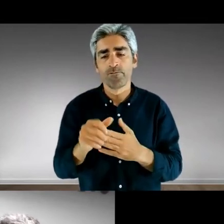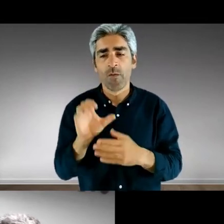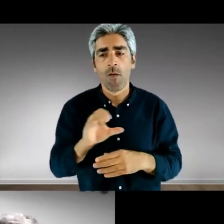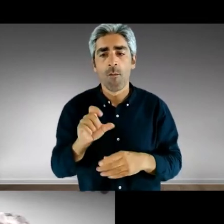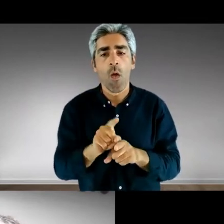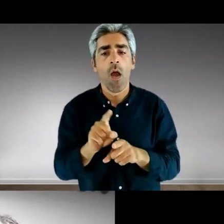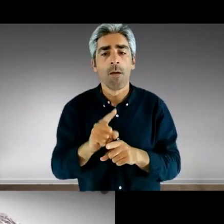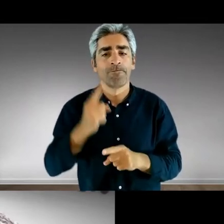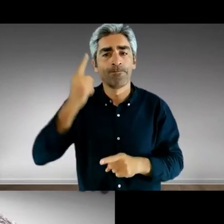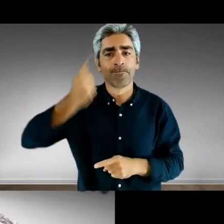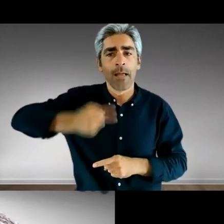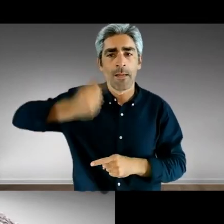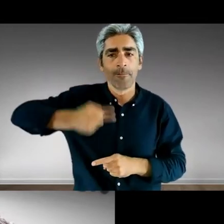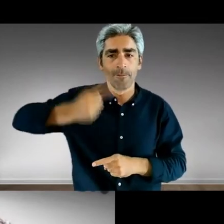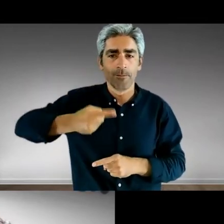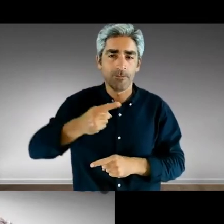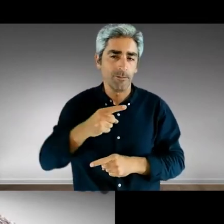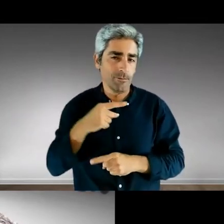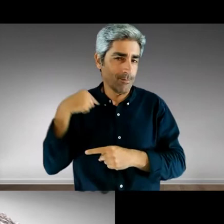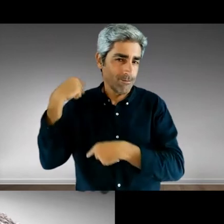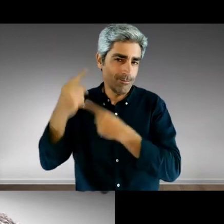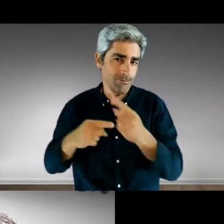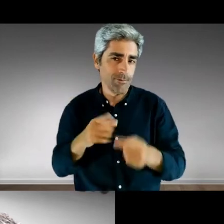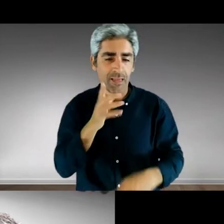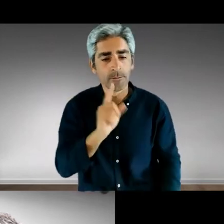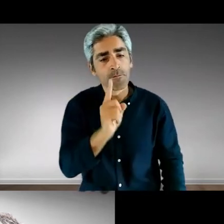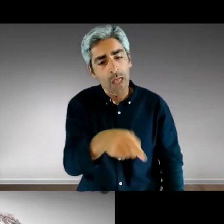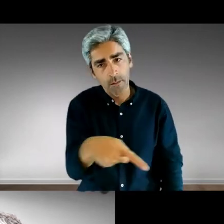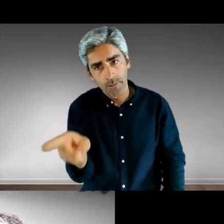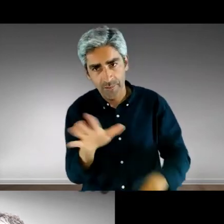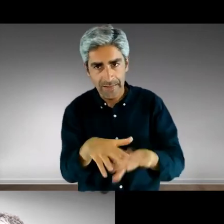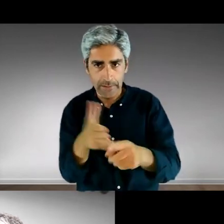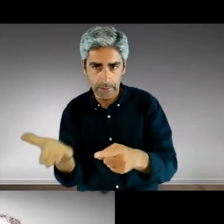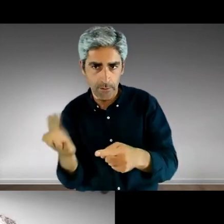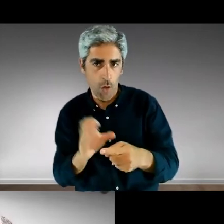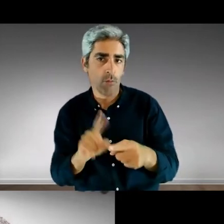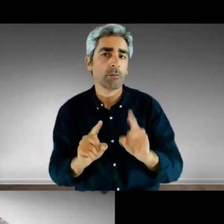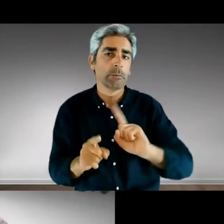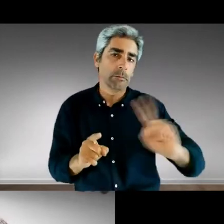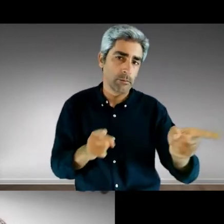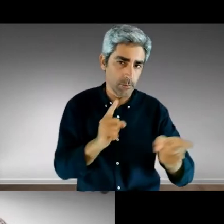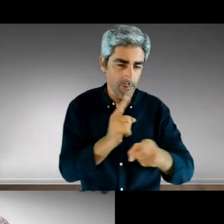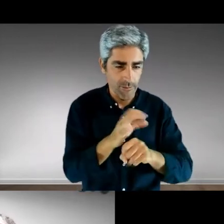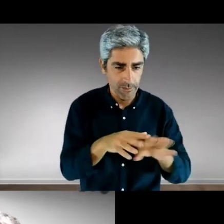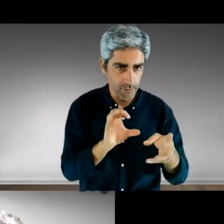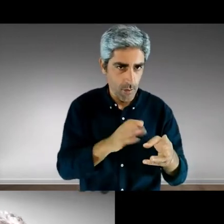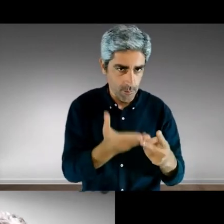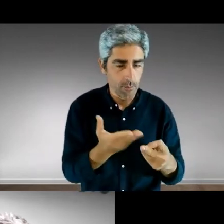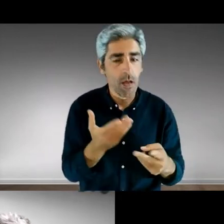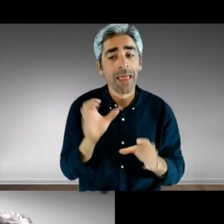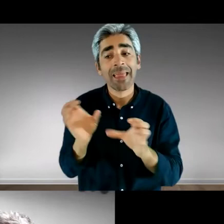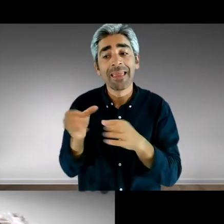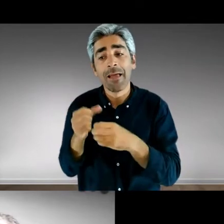forma mandatória, que as pessoas lhe digam o que é que elas têm para fazer, e se calhar equipas de elevado desempenho não